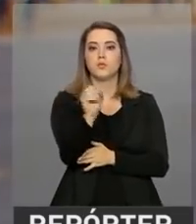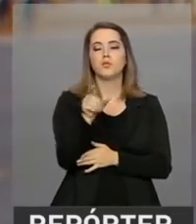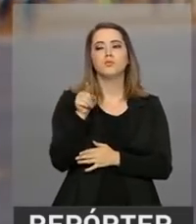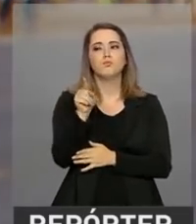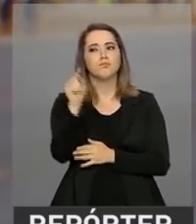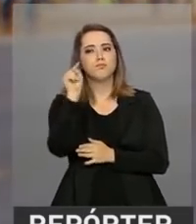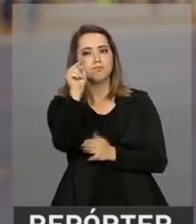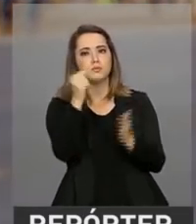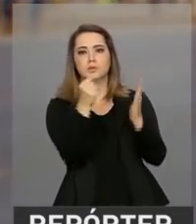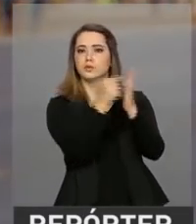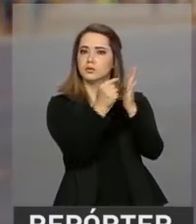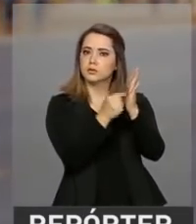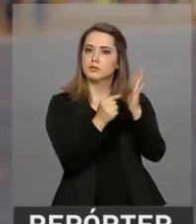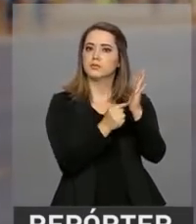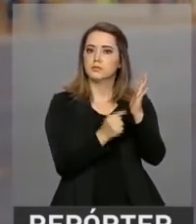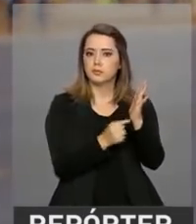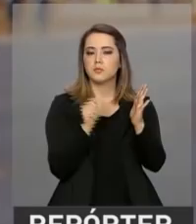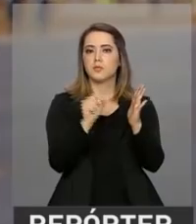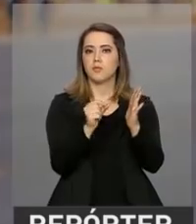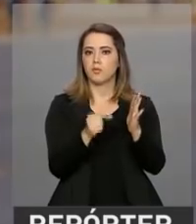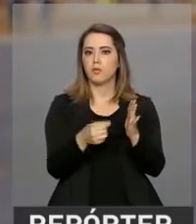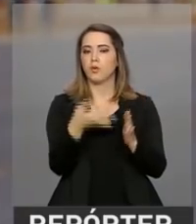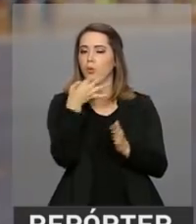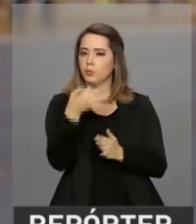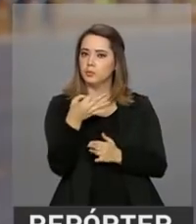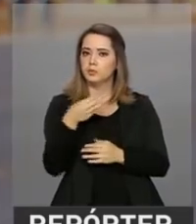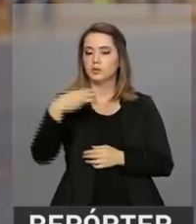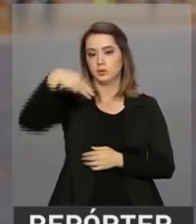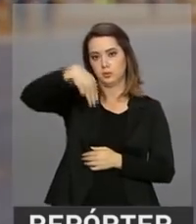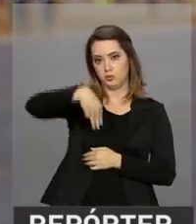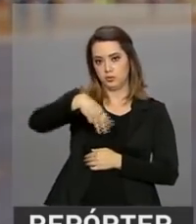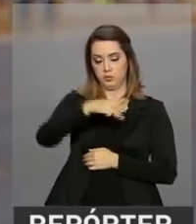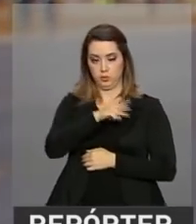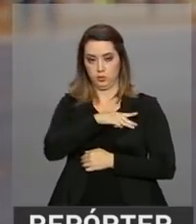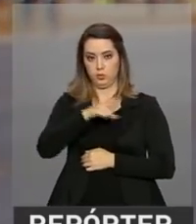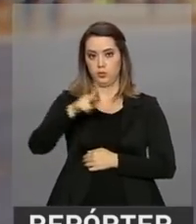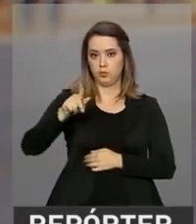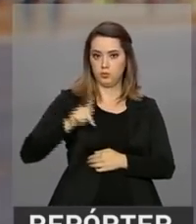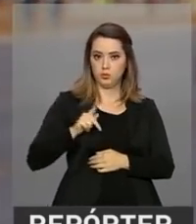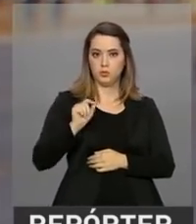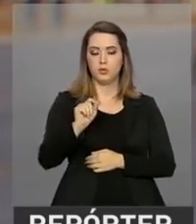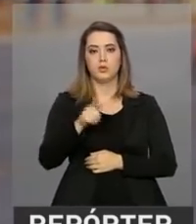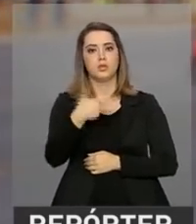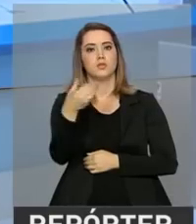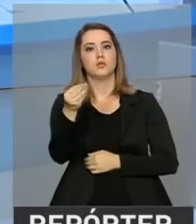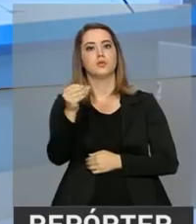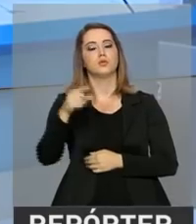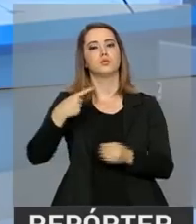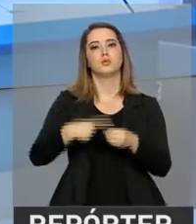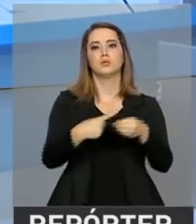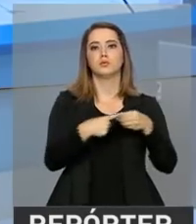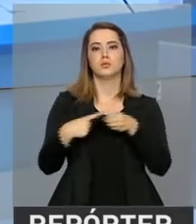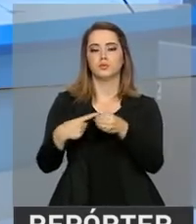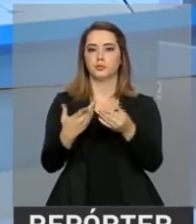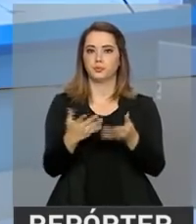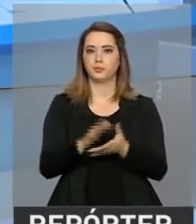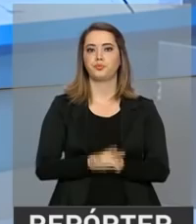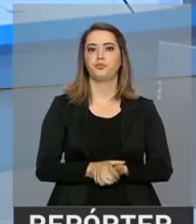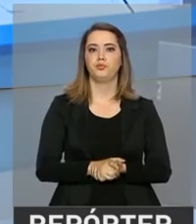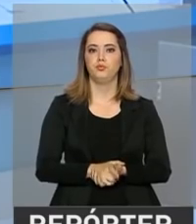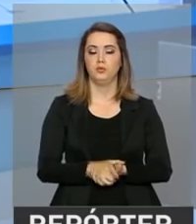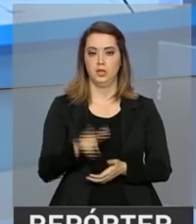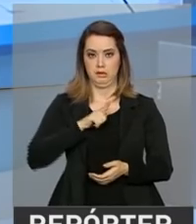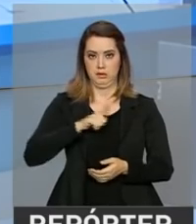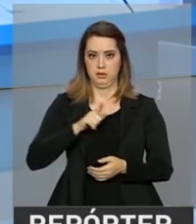corrupção sugeridas pelo Ministério Público. A mobilização envolveu mais de 200 cidades. As manifestações